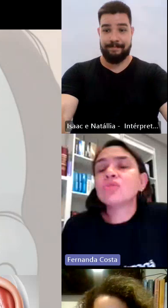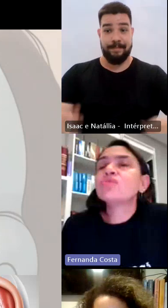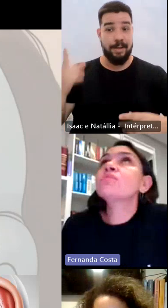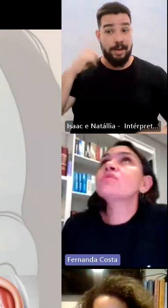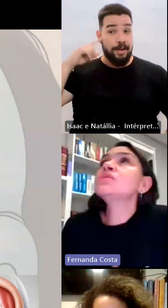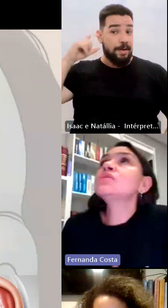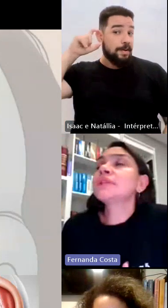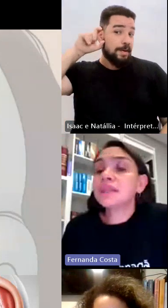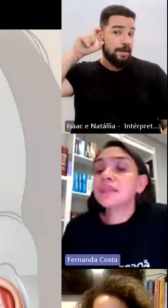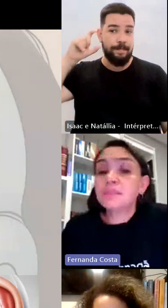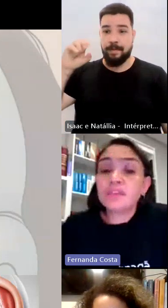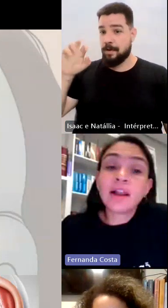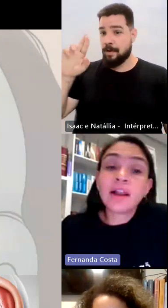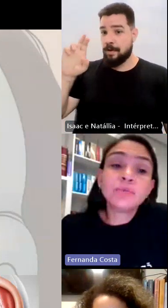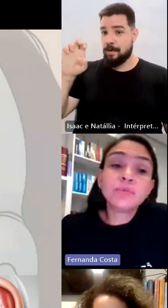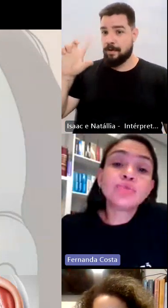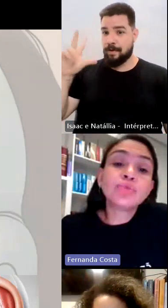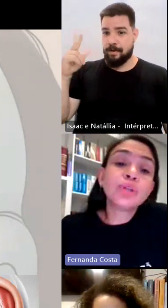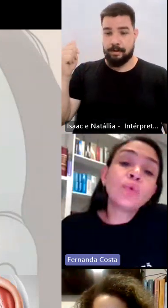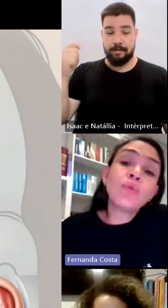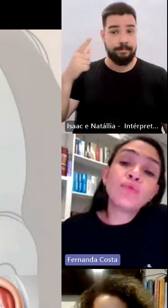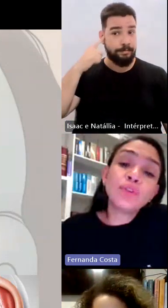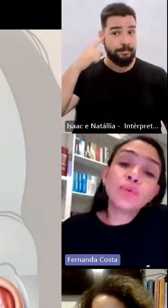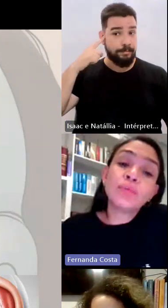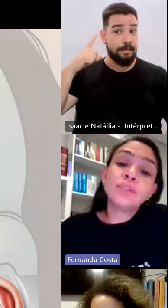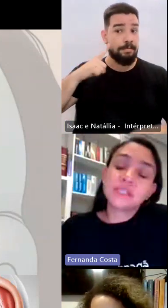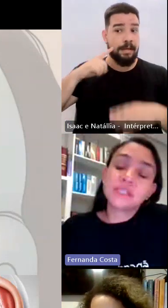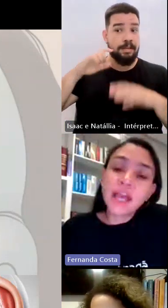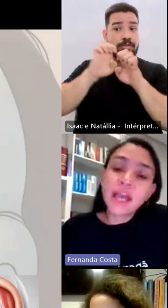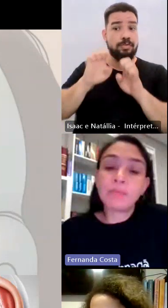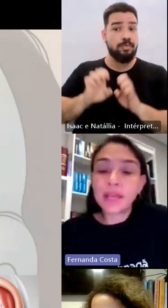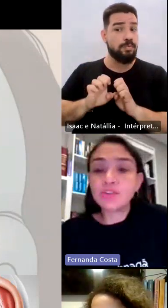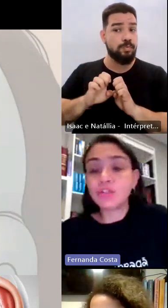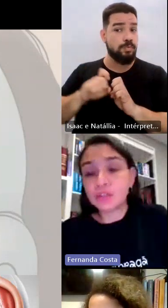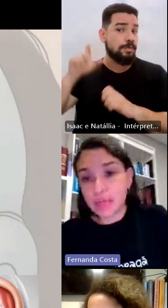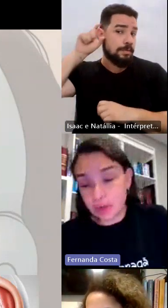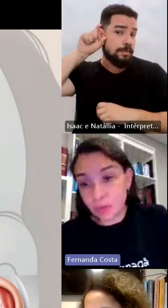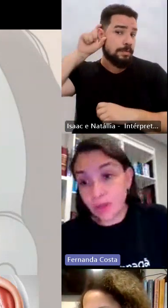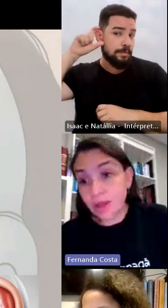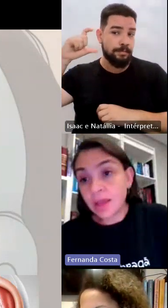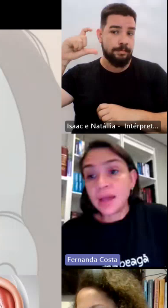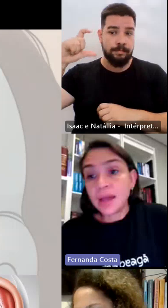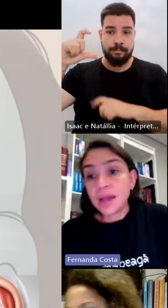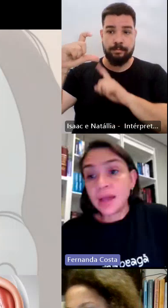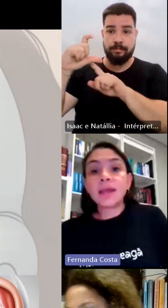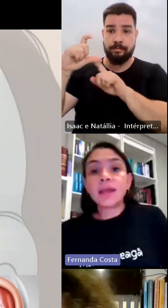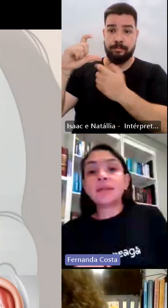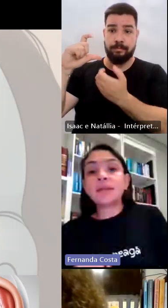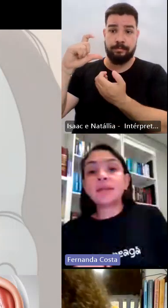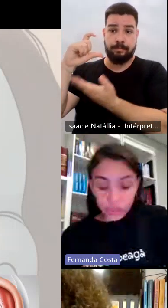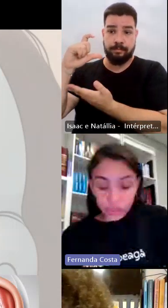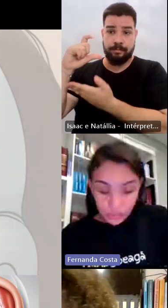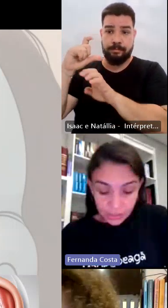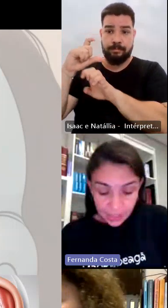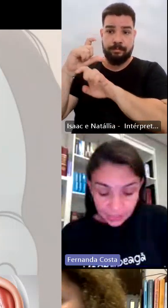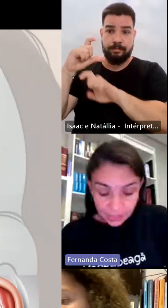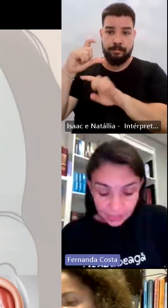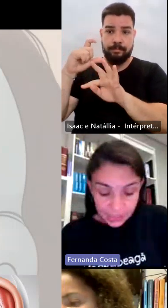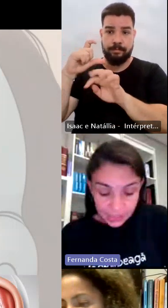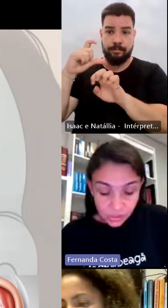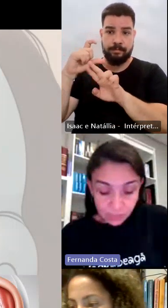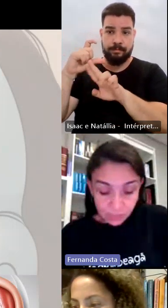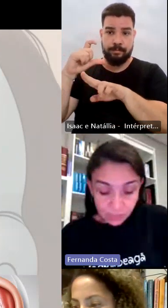locais nós vamos escutar também falando estrutura do ouvido externo, médio e interno. Na biologia, né,